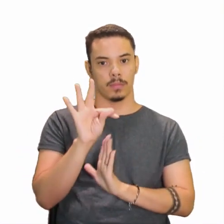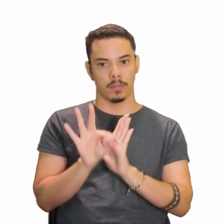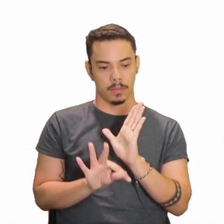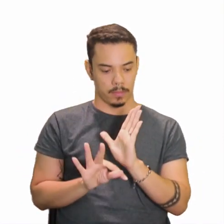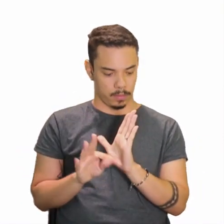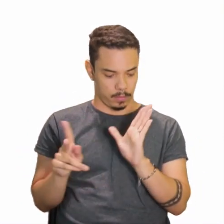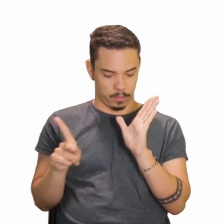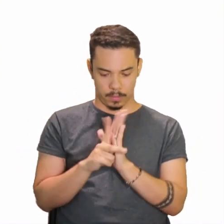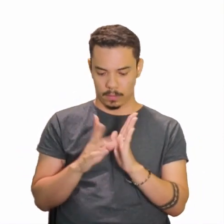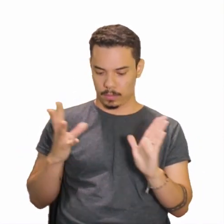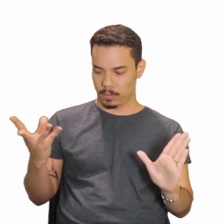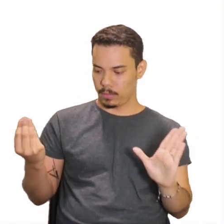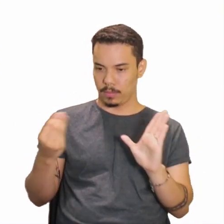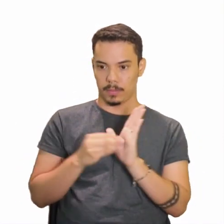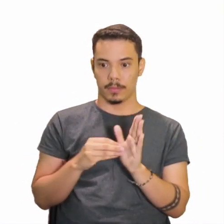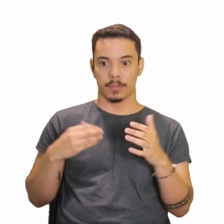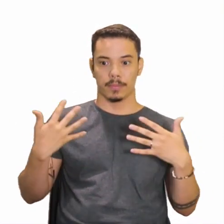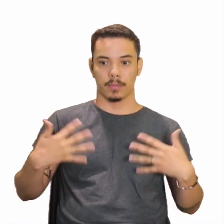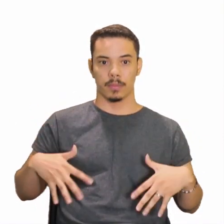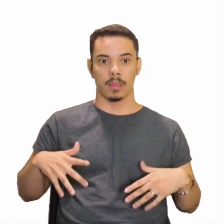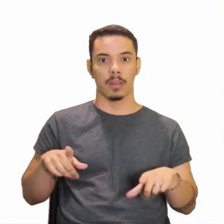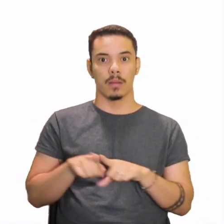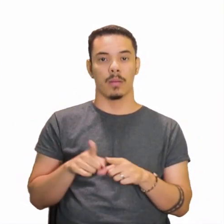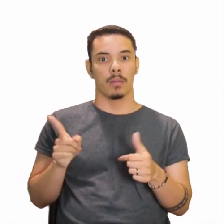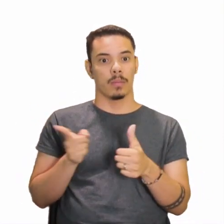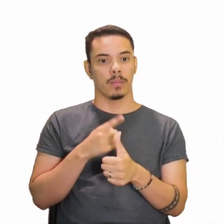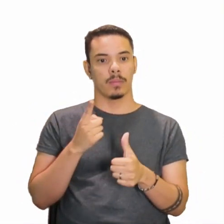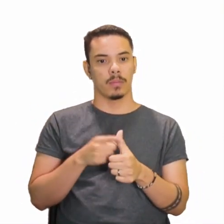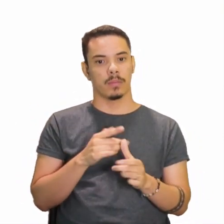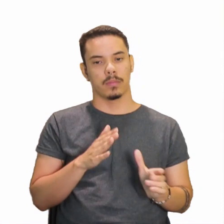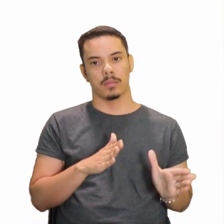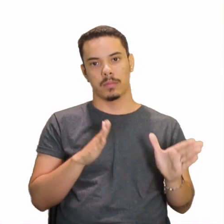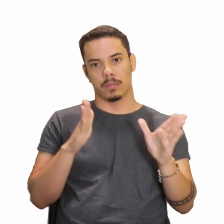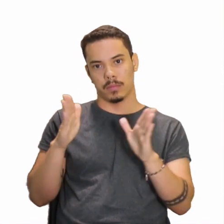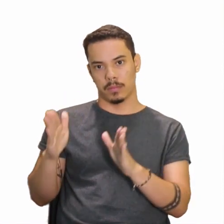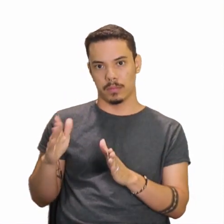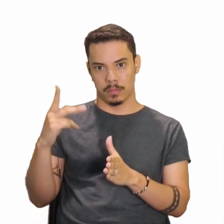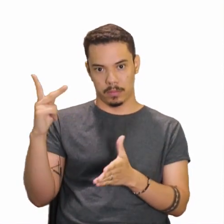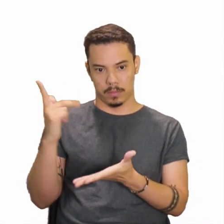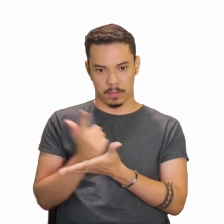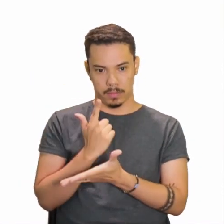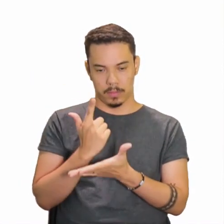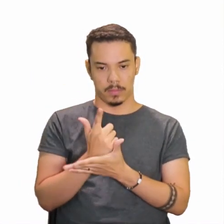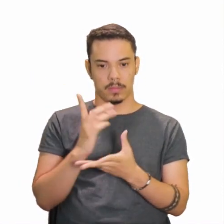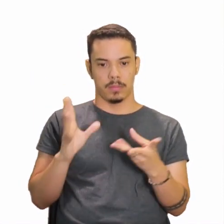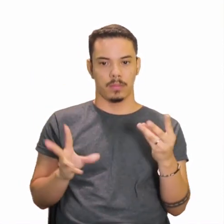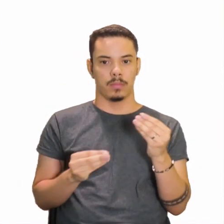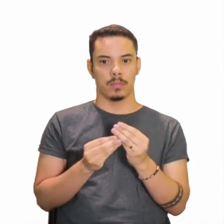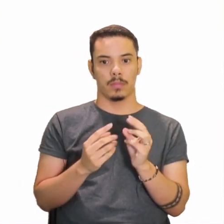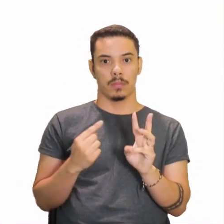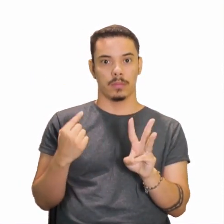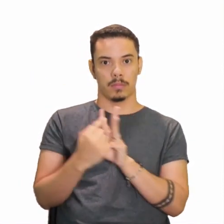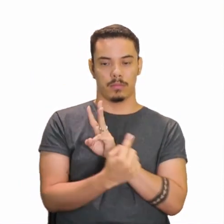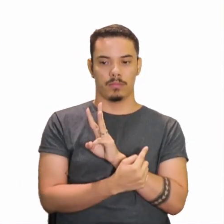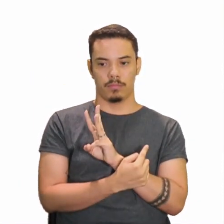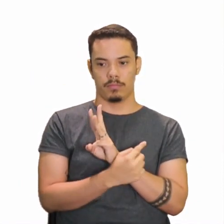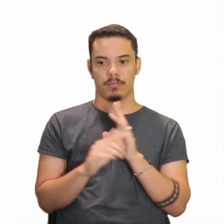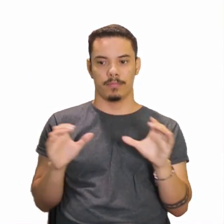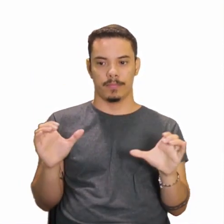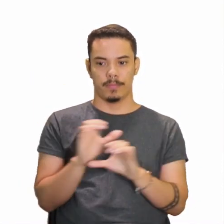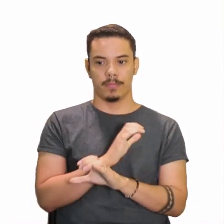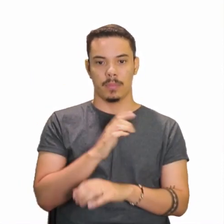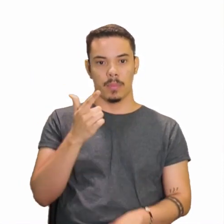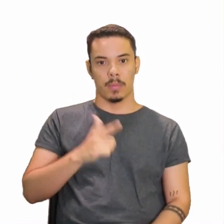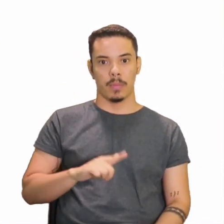de dramatização. E a primeira parte aí, esse livro, ele compõe uma trilogia. Tem aí